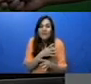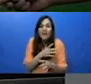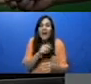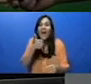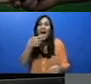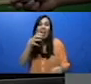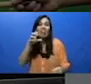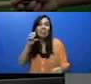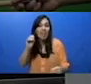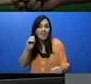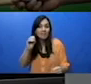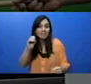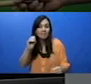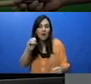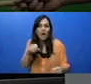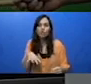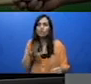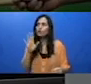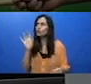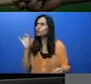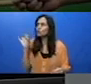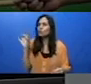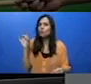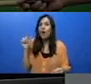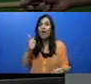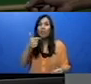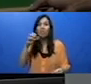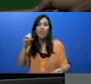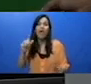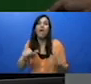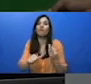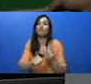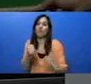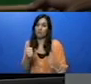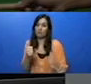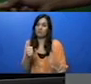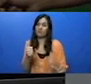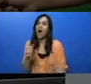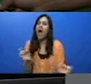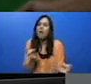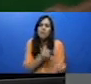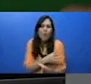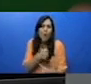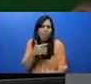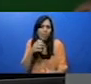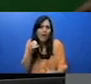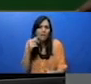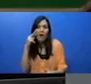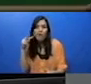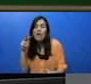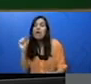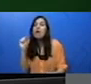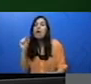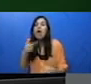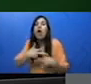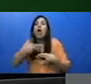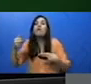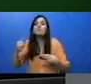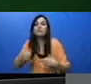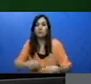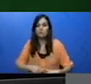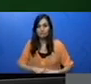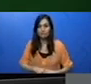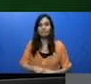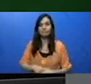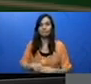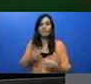10ª jogada. Então, esse jogo, ele demora um pouquinho, porque são 10 jogadas. Cada número